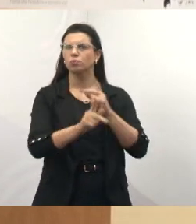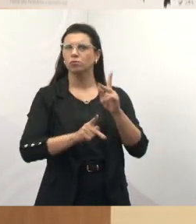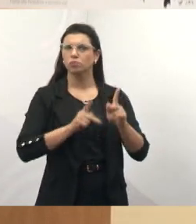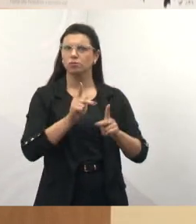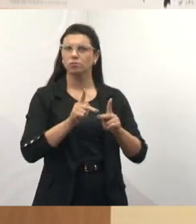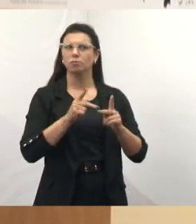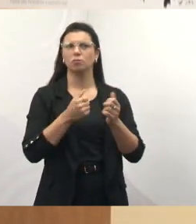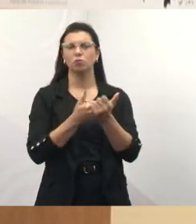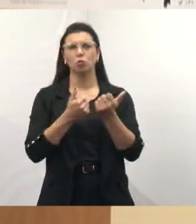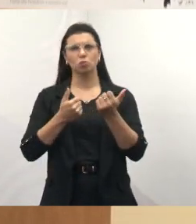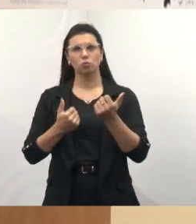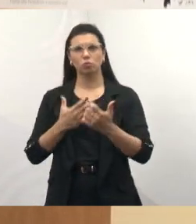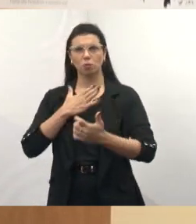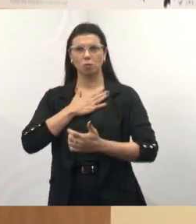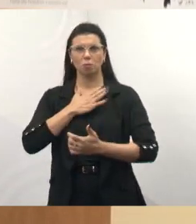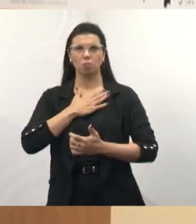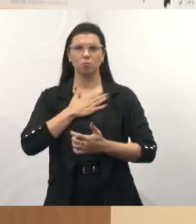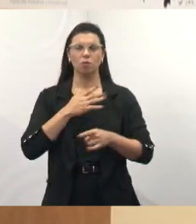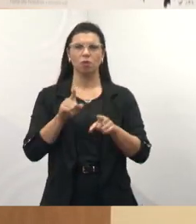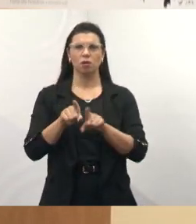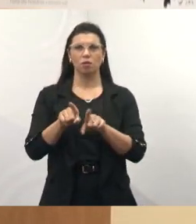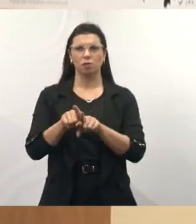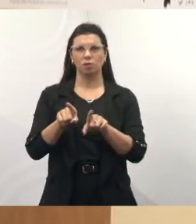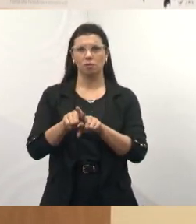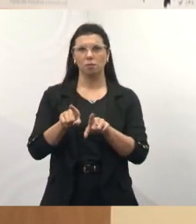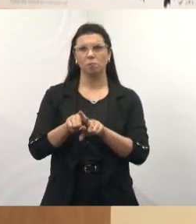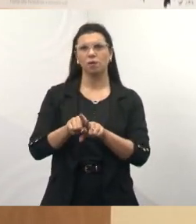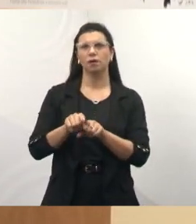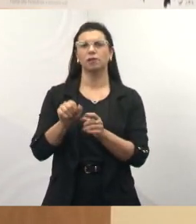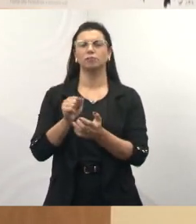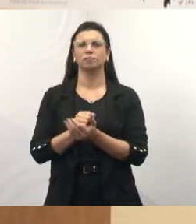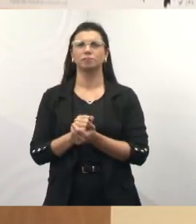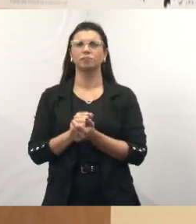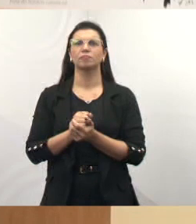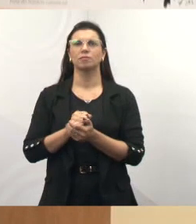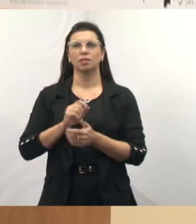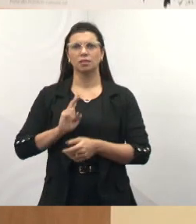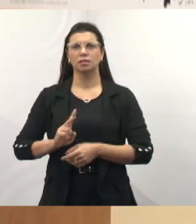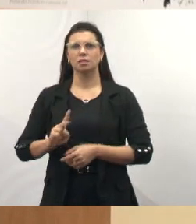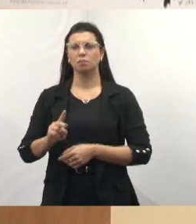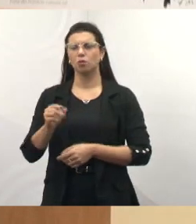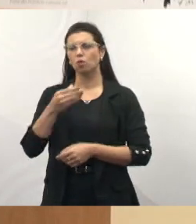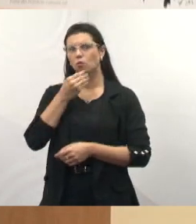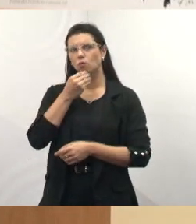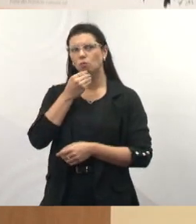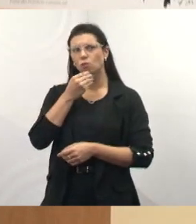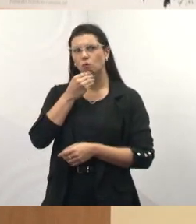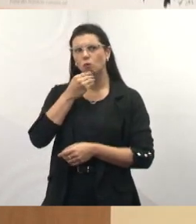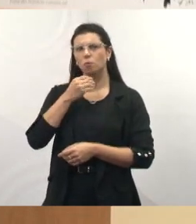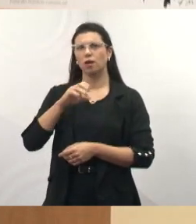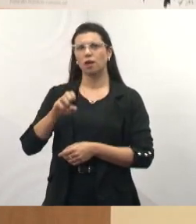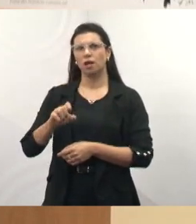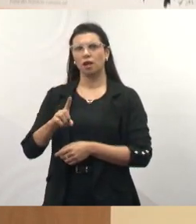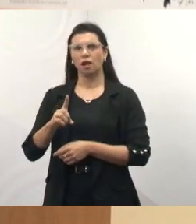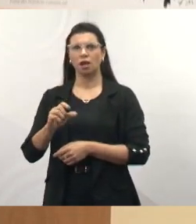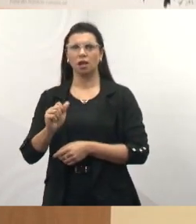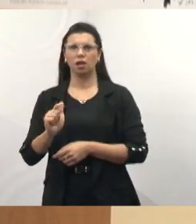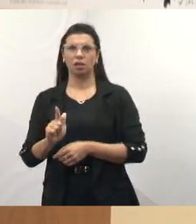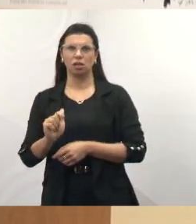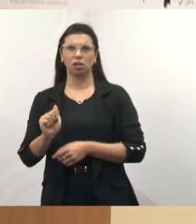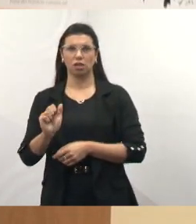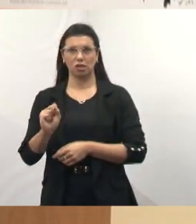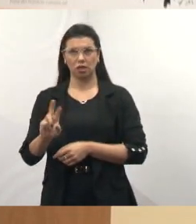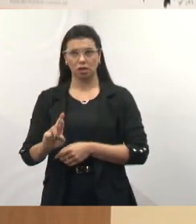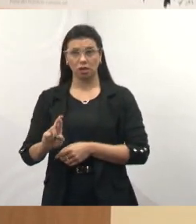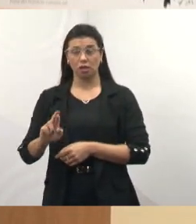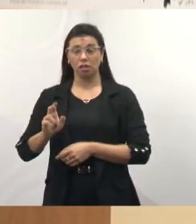legal e também ocupou diversas pastas nas férias dos seus titulares. Edgar, sem dúvida nenhuma, a você eu devo não só o sucesso das